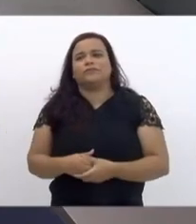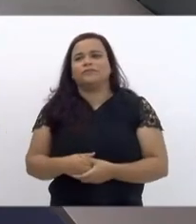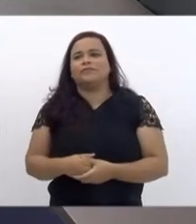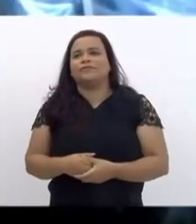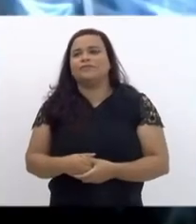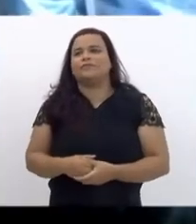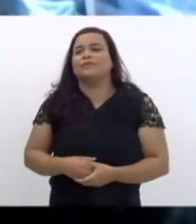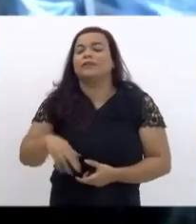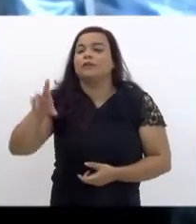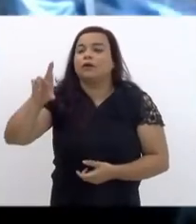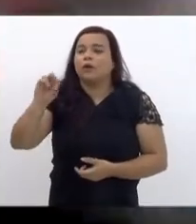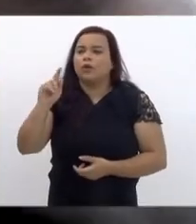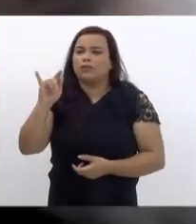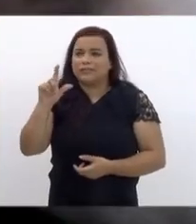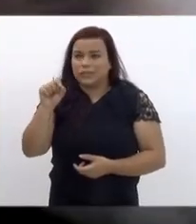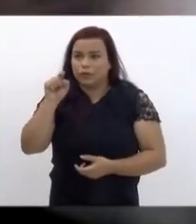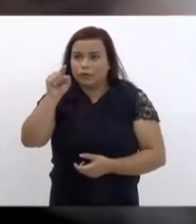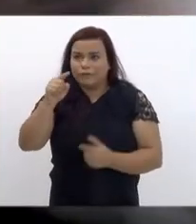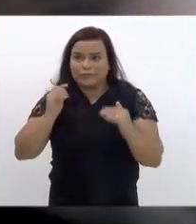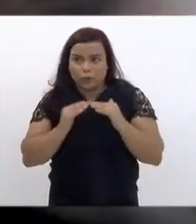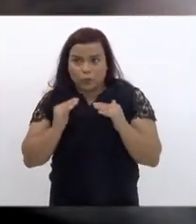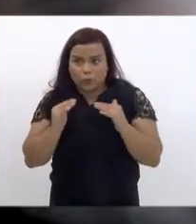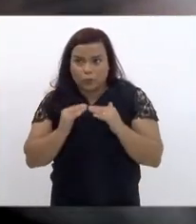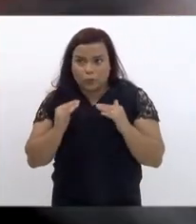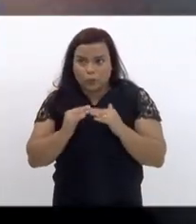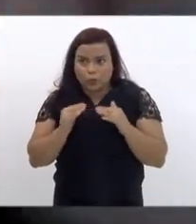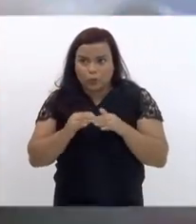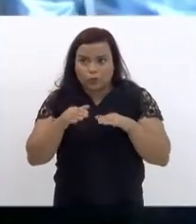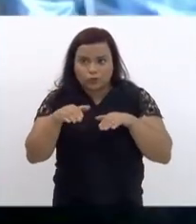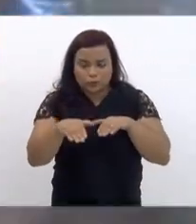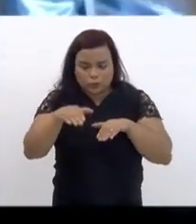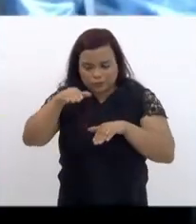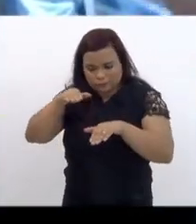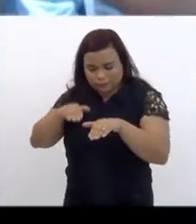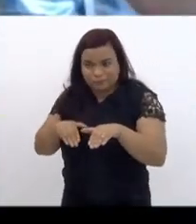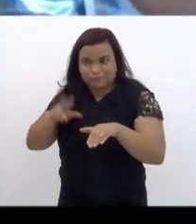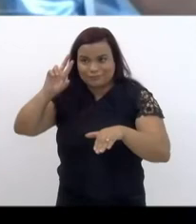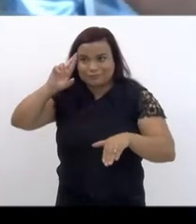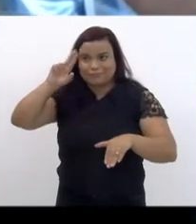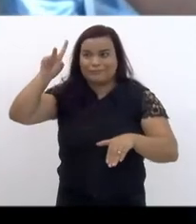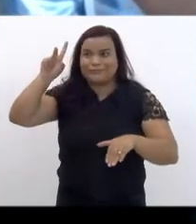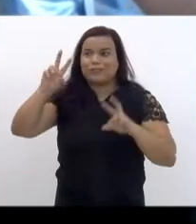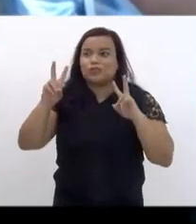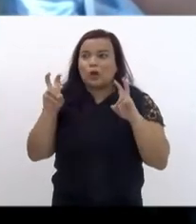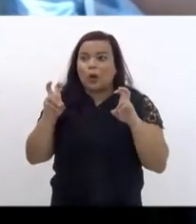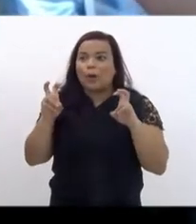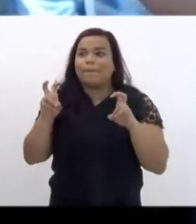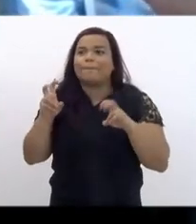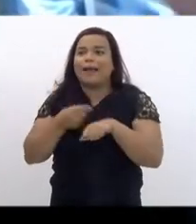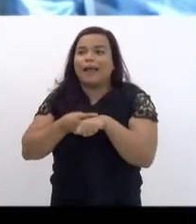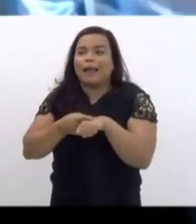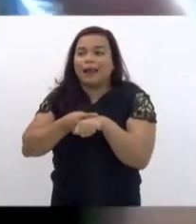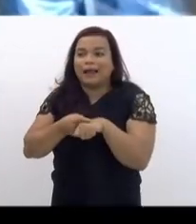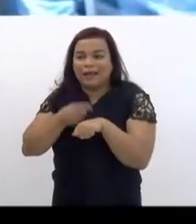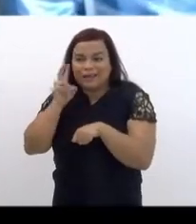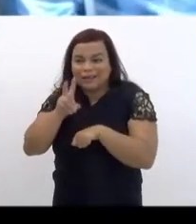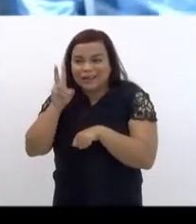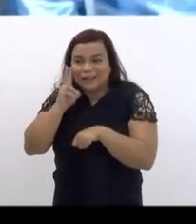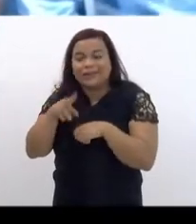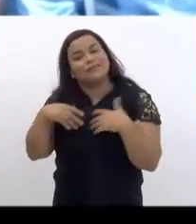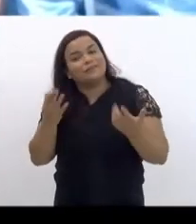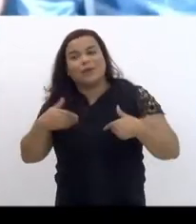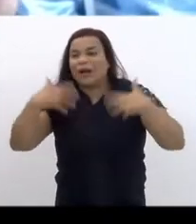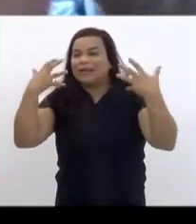que você concordou em voltar atrás na história dos peladões... É o último da pauta, deputado Luiz. É o último da pauta. Eu aceito todas as